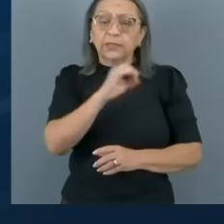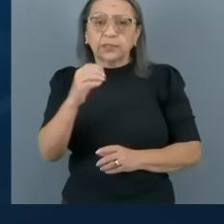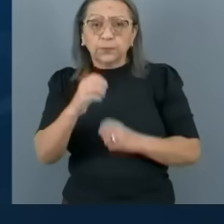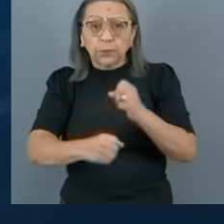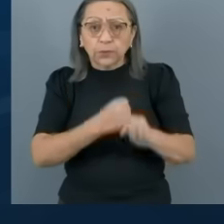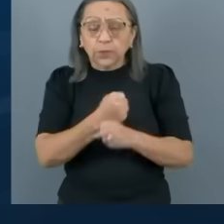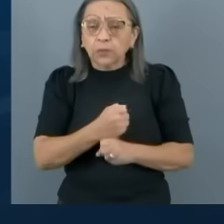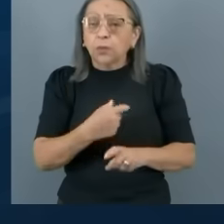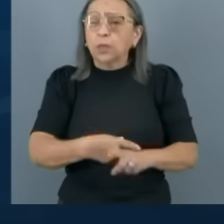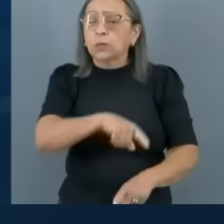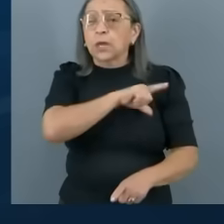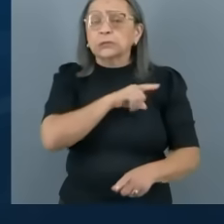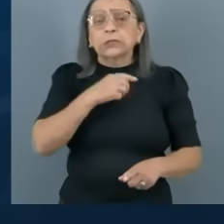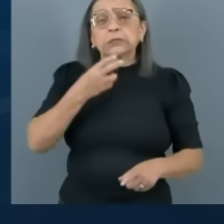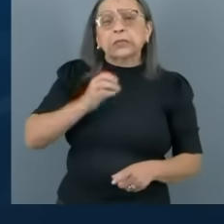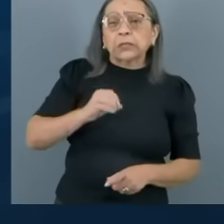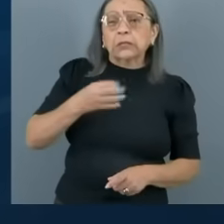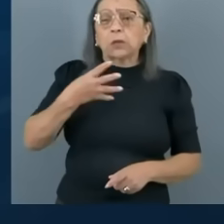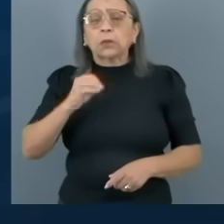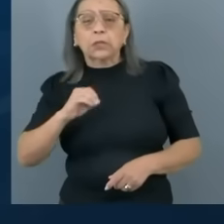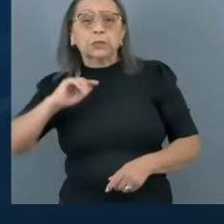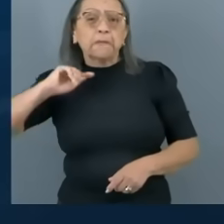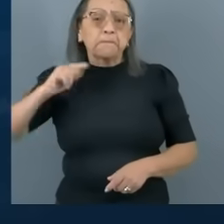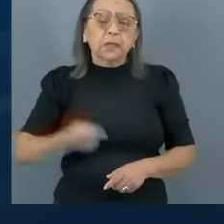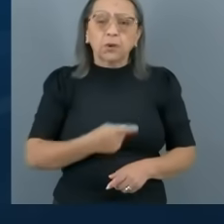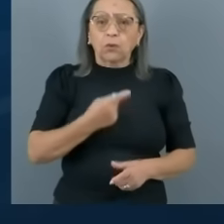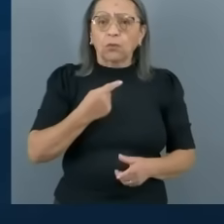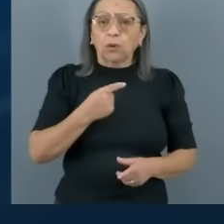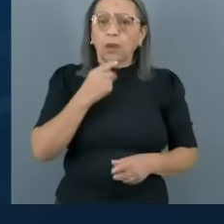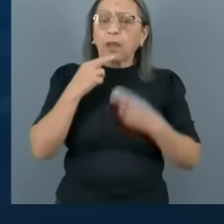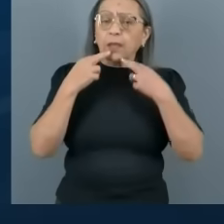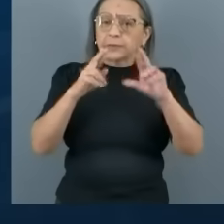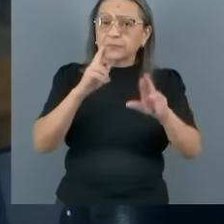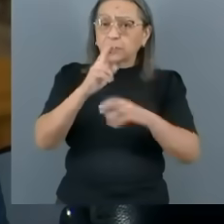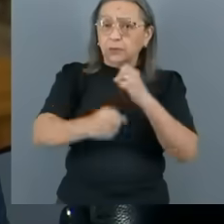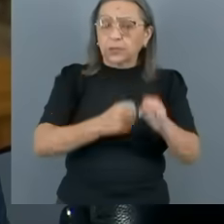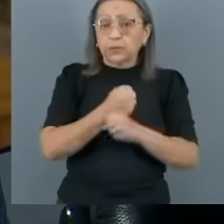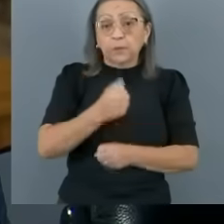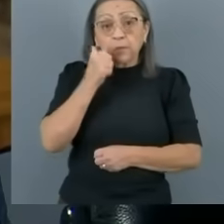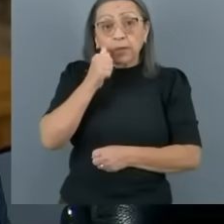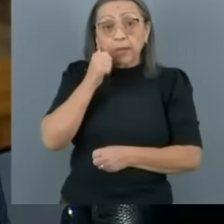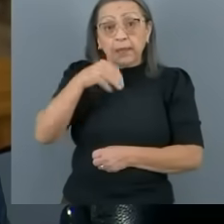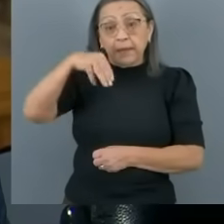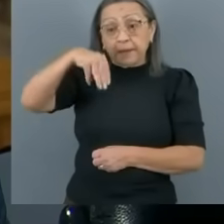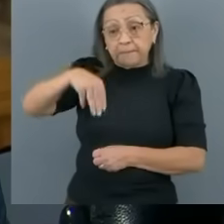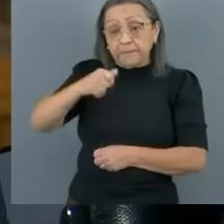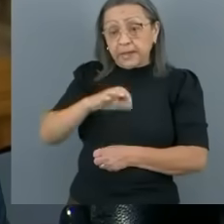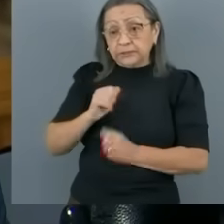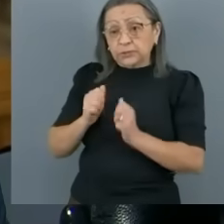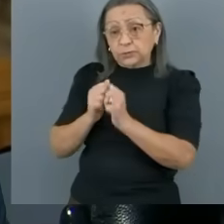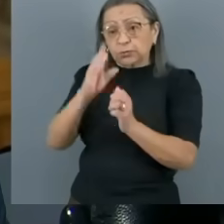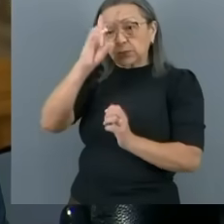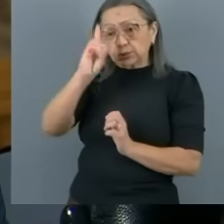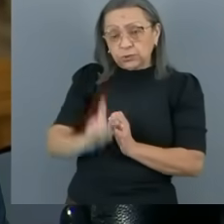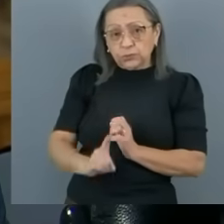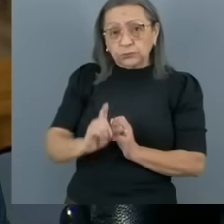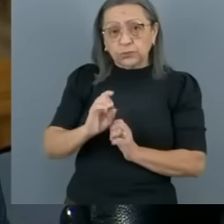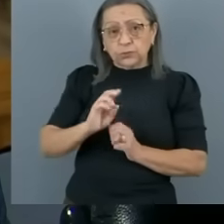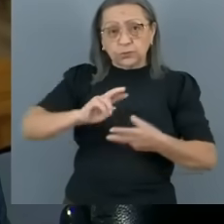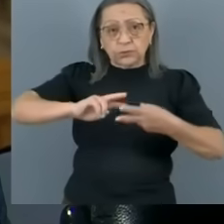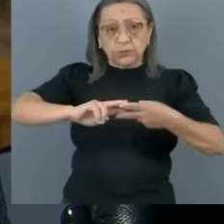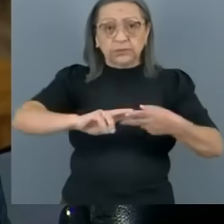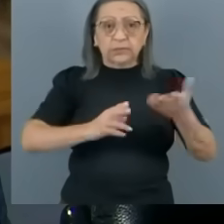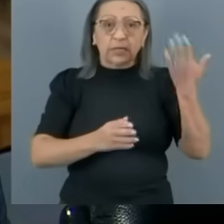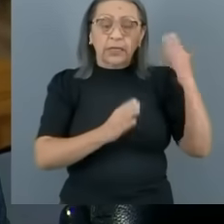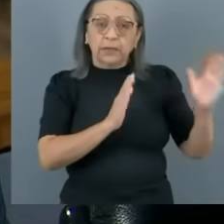30 ou 40 mil reclamações por ano, a senhora Márcia Regina, diretora de benefícios, juntamente com a direção do INSS da época,